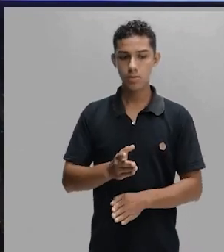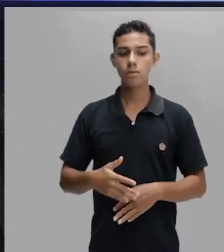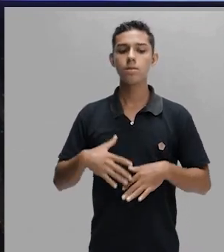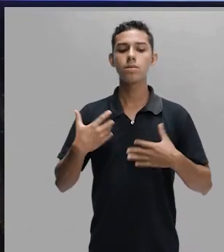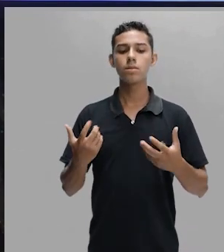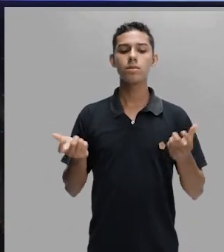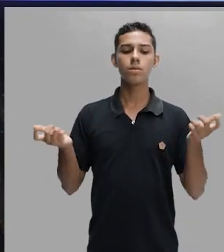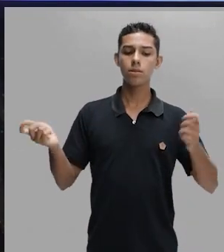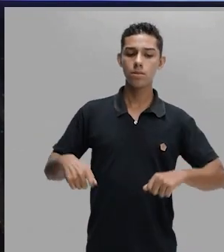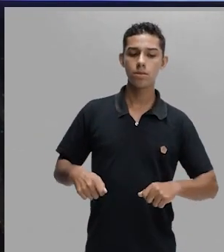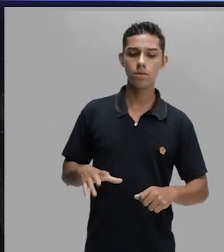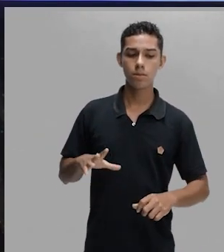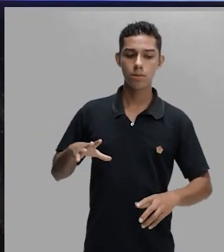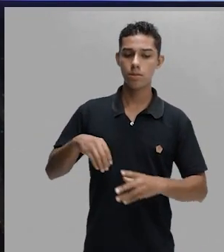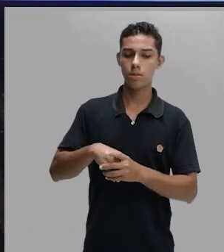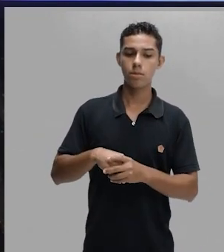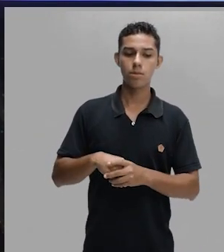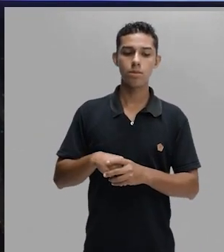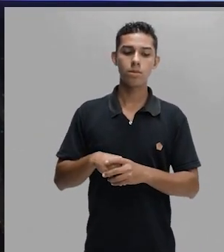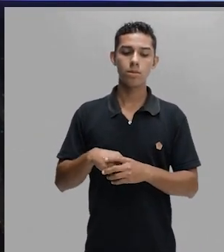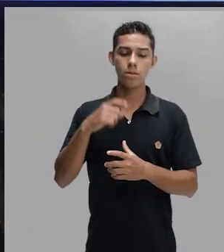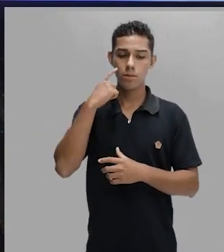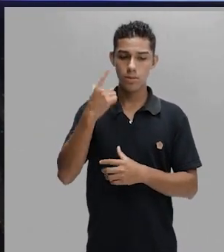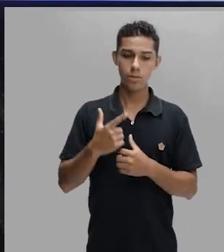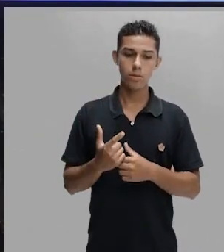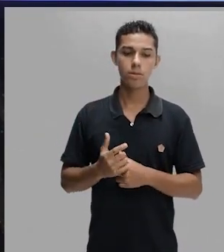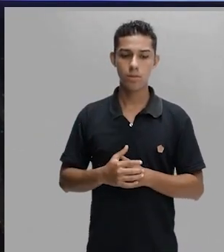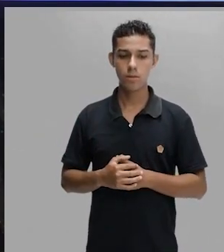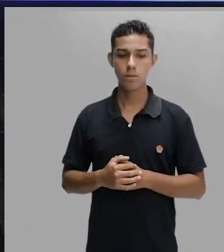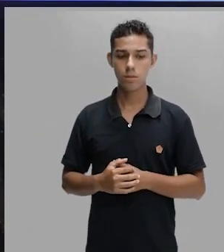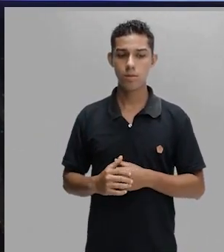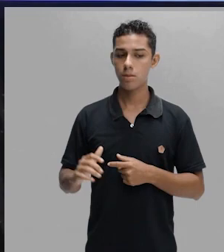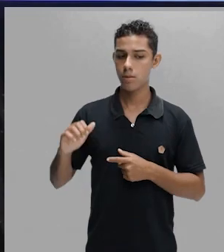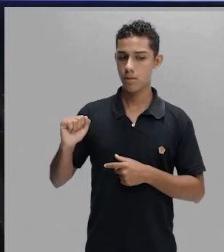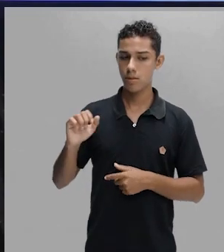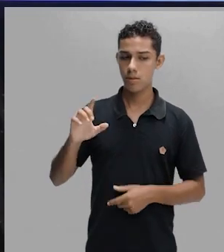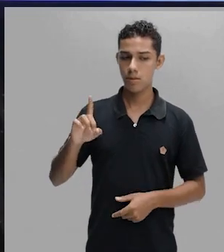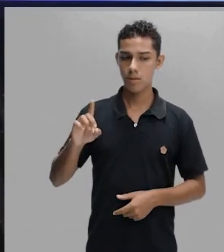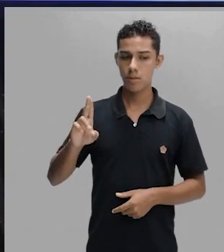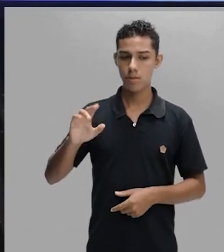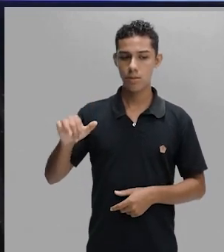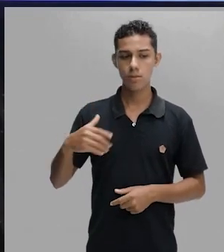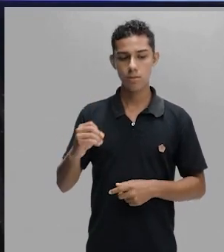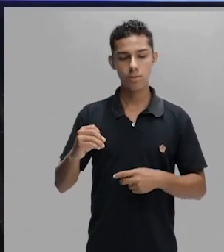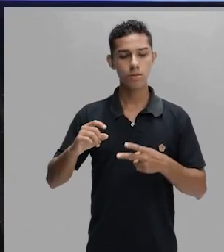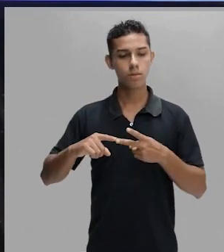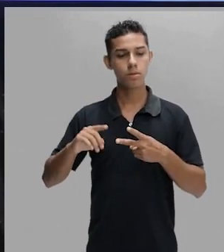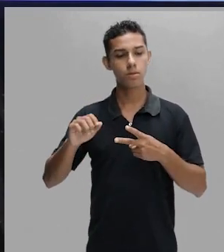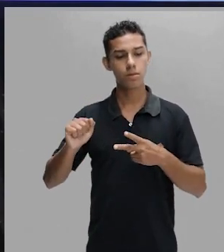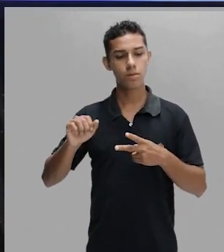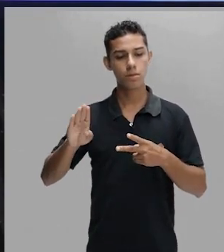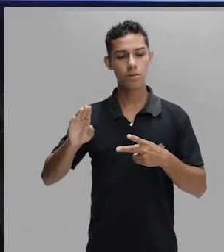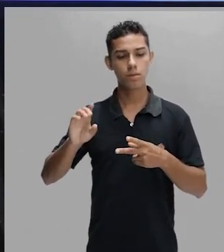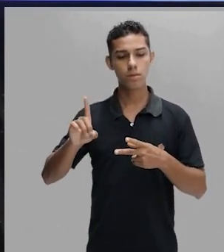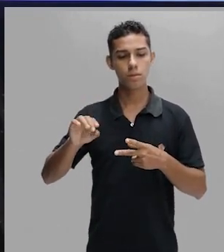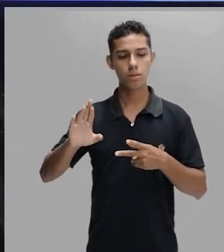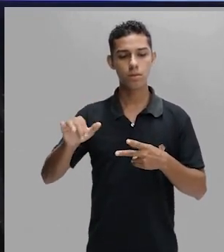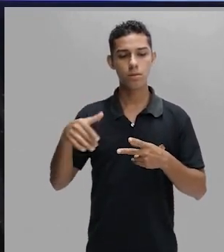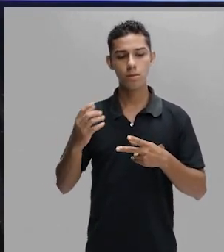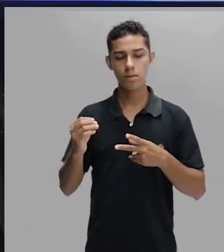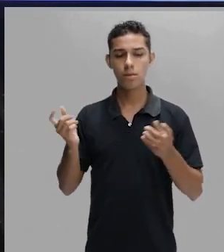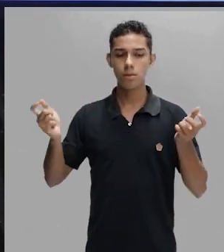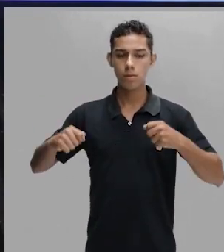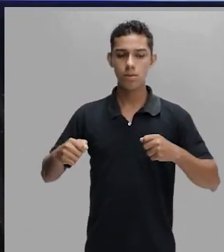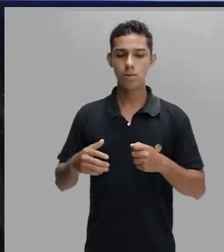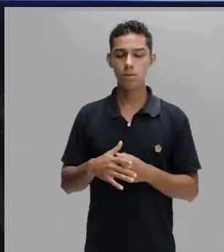que permitem eu fazer dentro desse plano? De abdução e adução. Tá aqui, a lâmina está me cortando aqui, ó. Eu vou abrir e